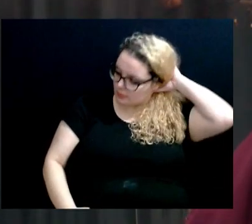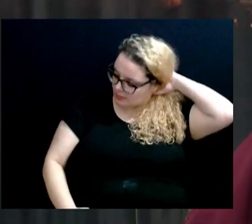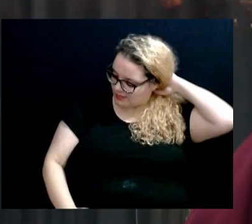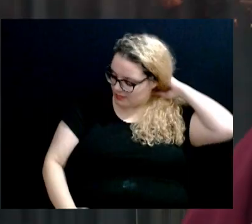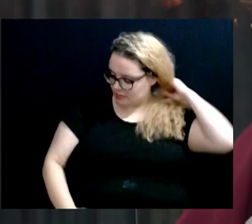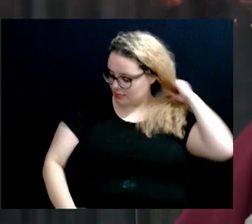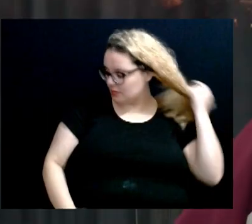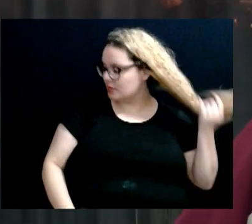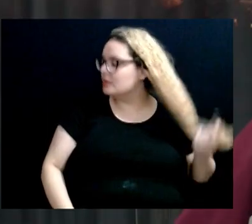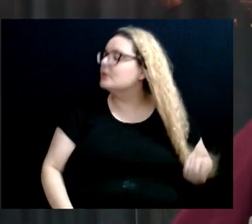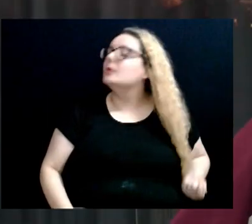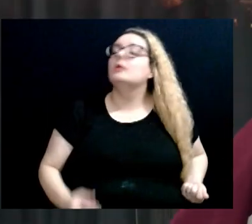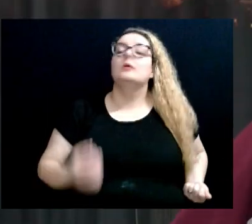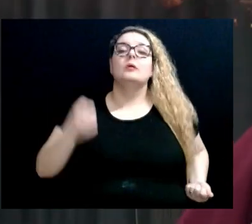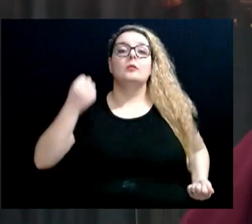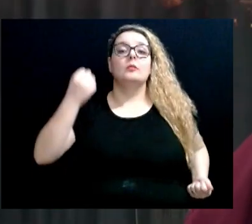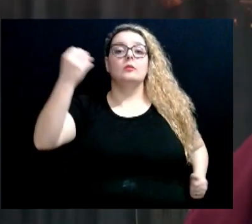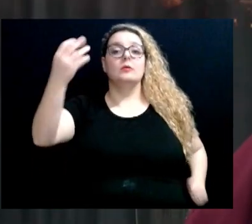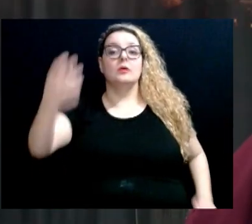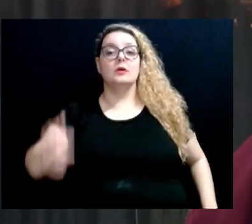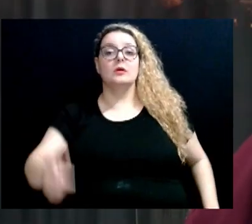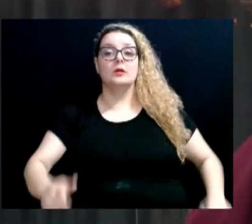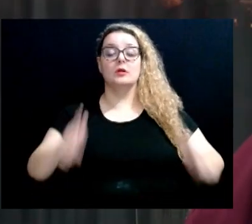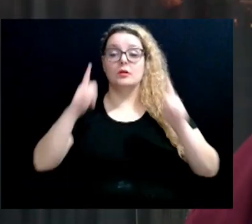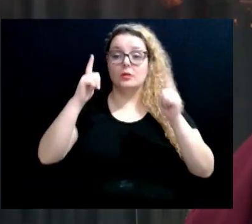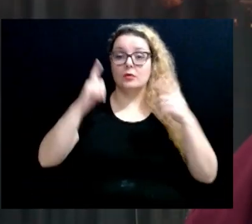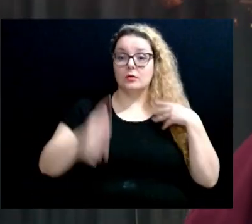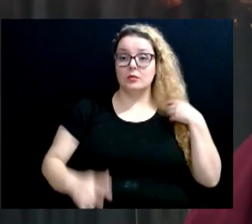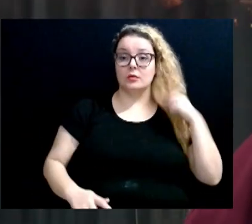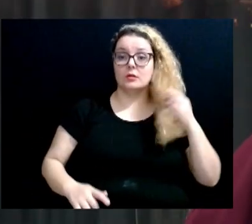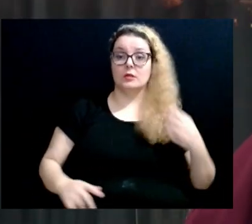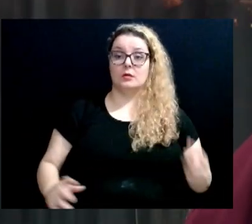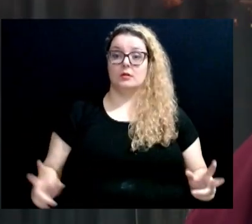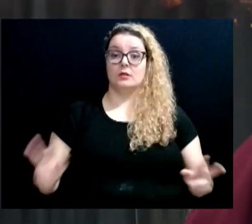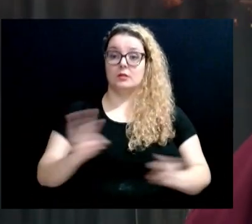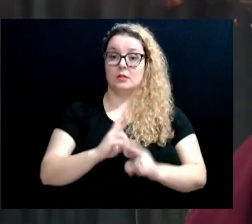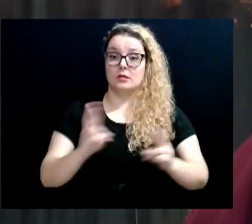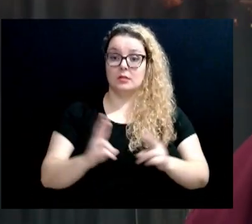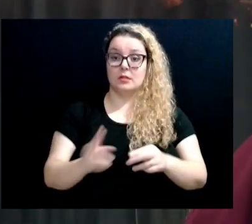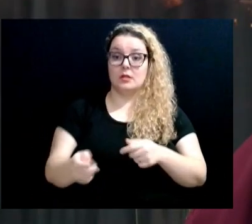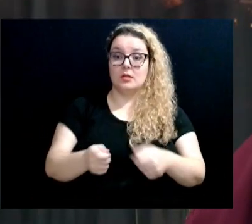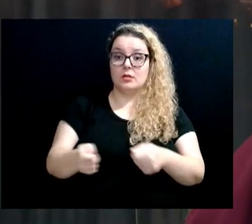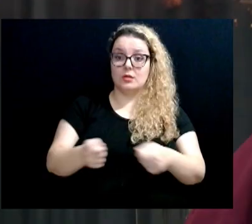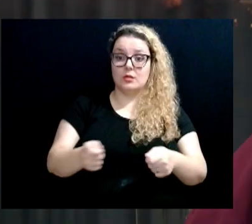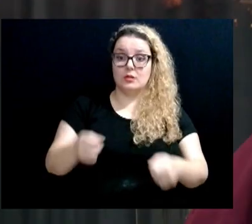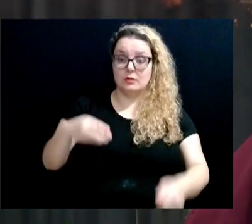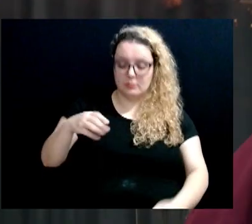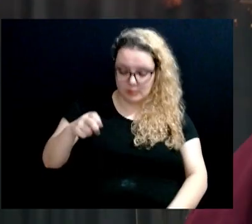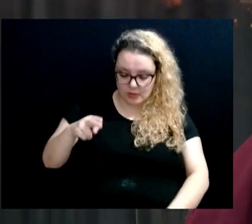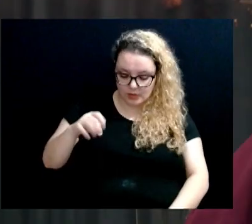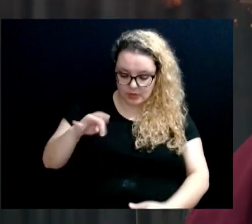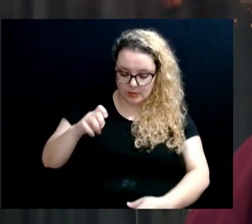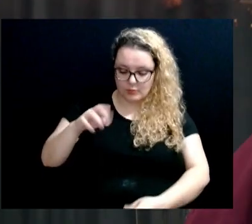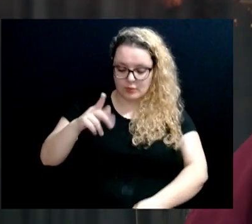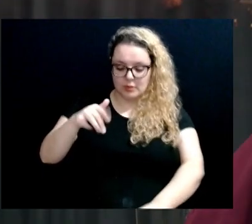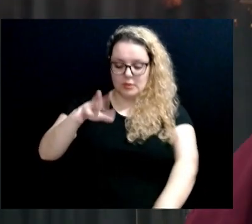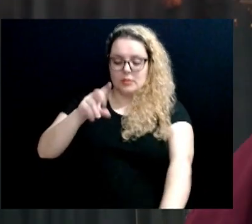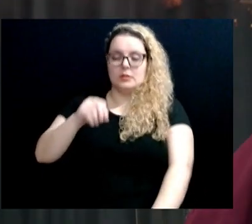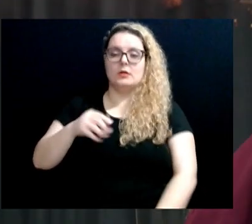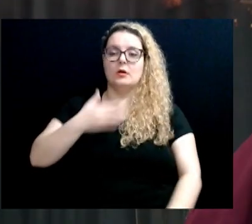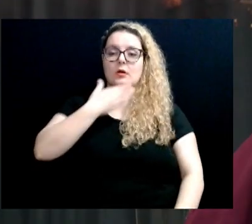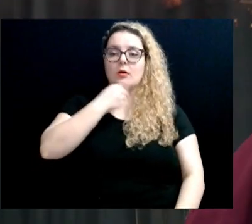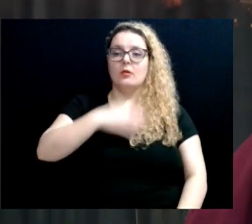viajando, curtindo. E aí, nessa relação de manipulação, o filho não consegue se desprender, né? Ele